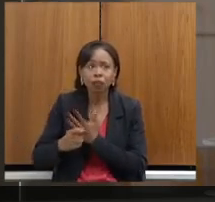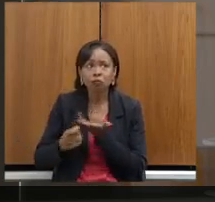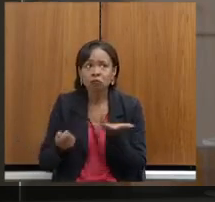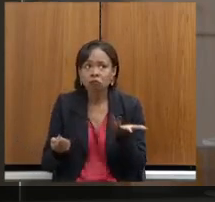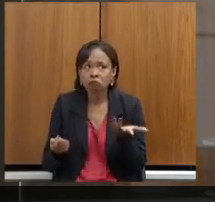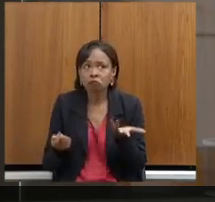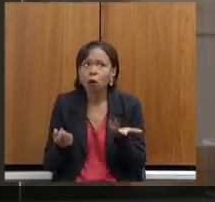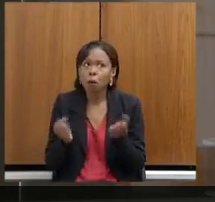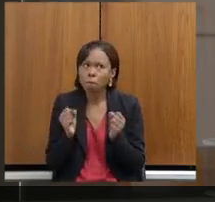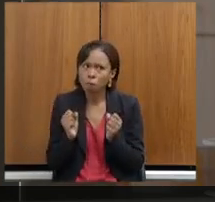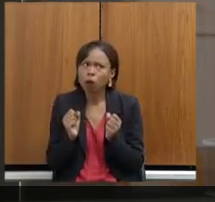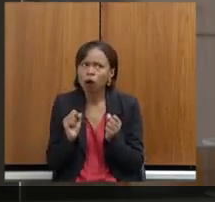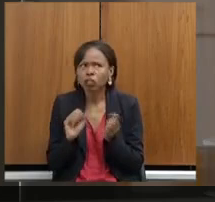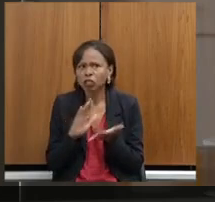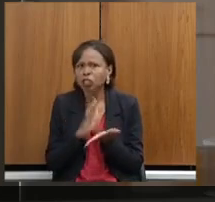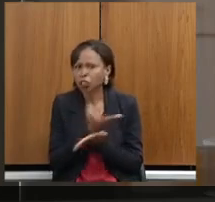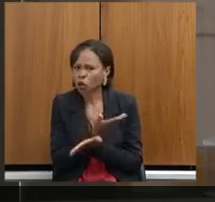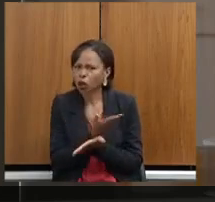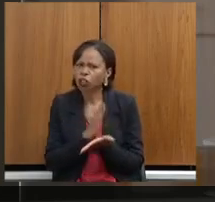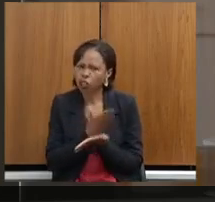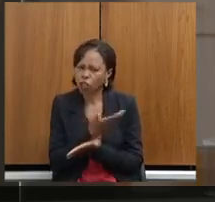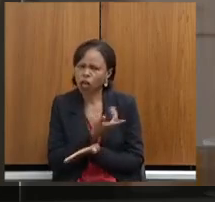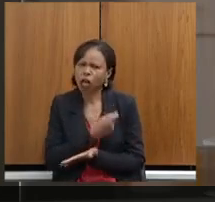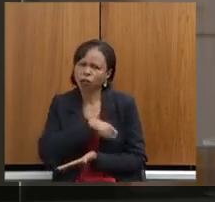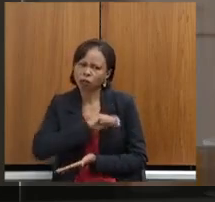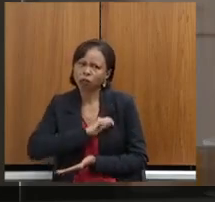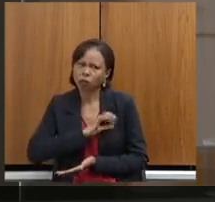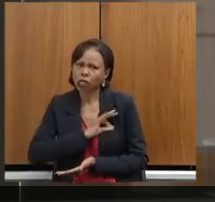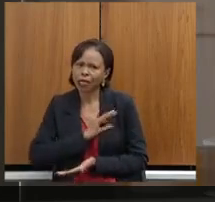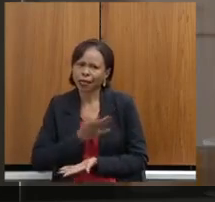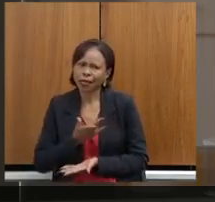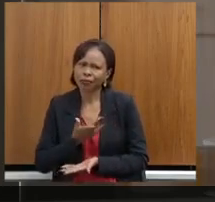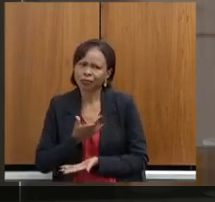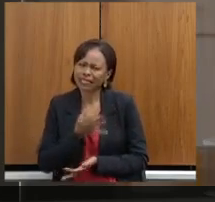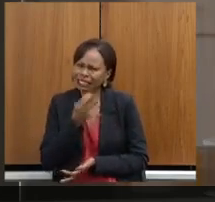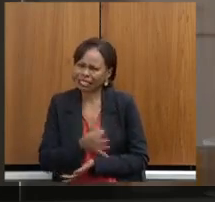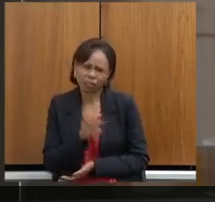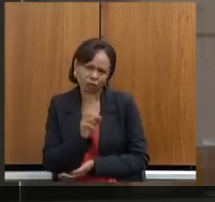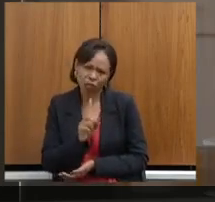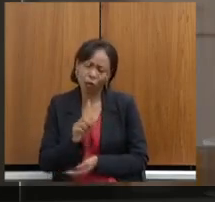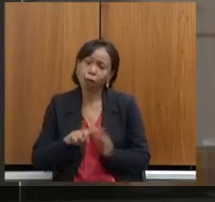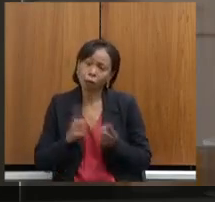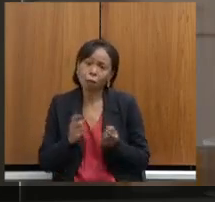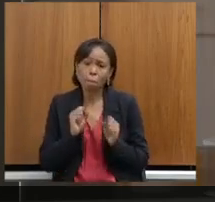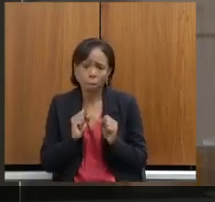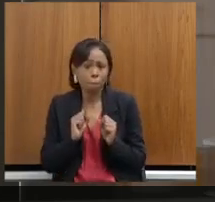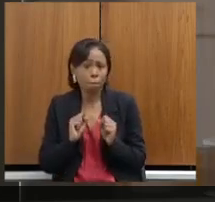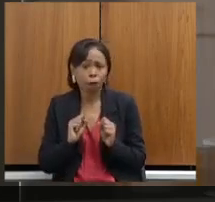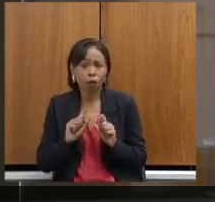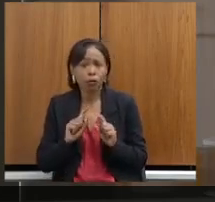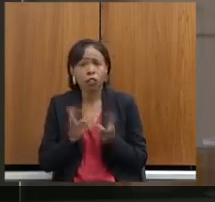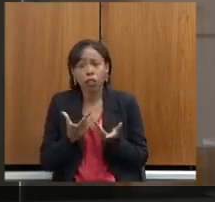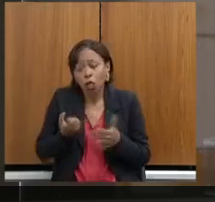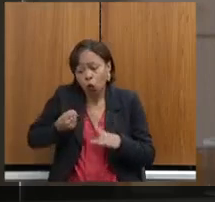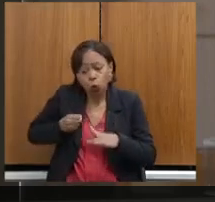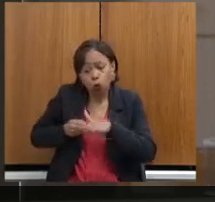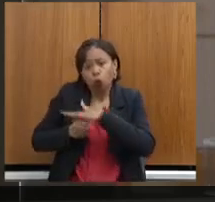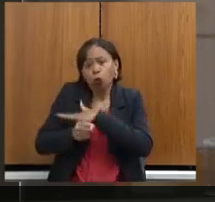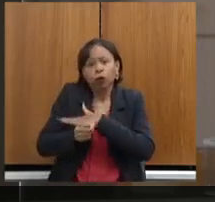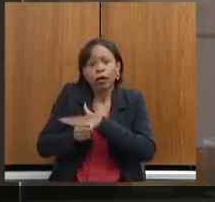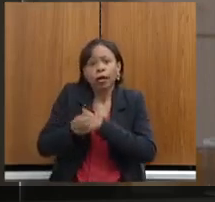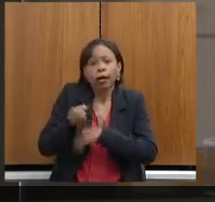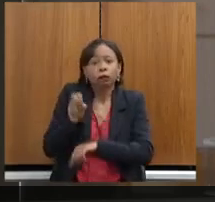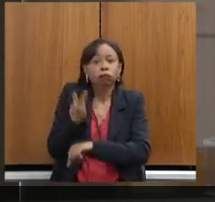Claro que não é o ideal né Nenhum Prefeito quer ficar sem delegado na cidade mas pode ficar né e colocar